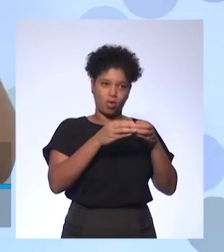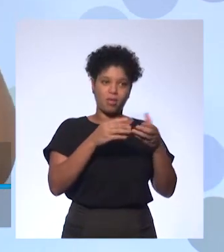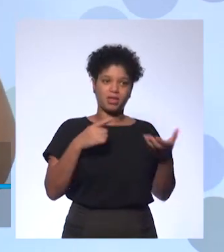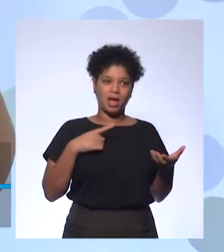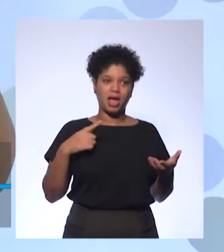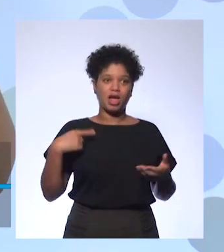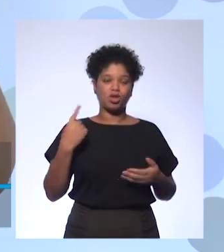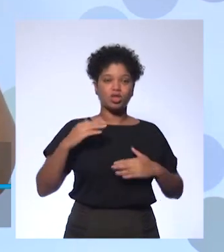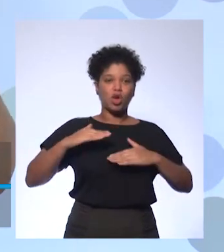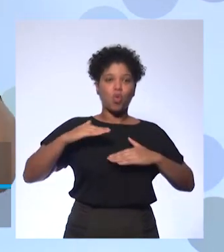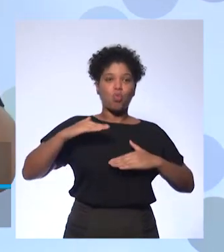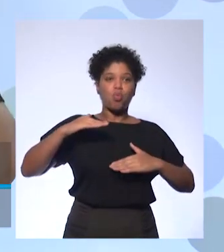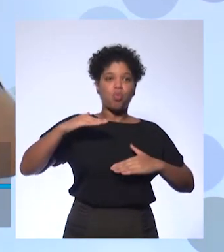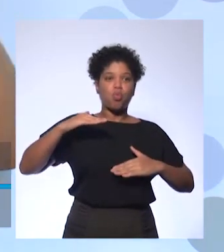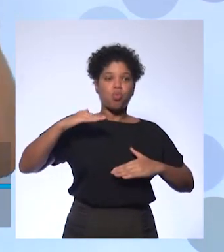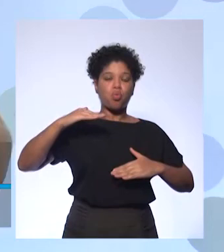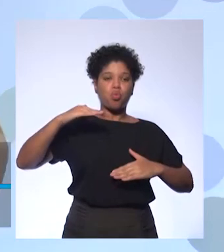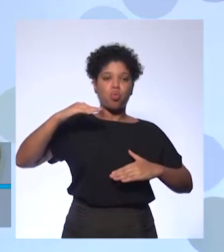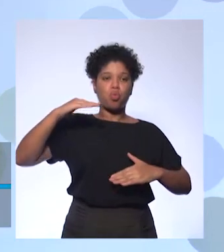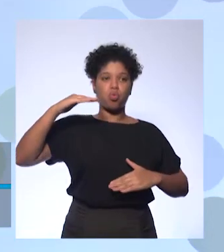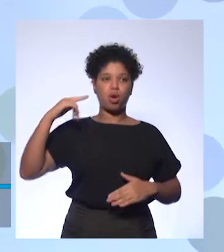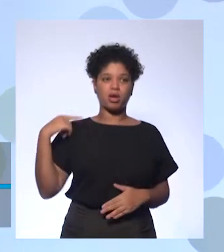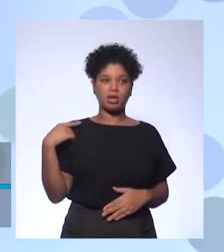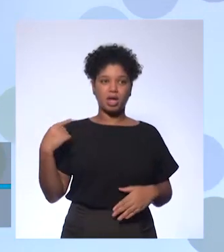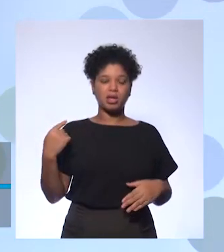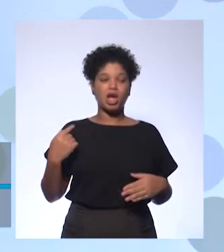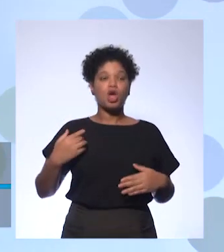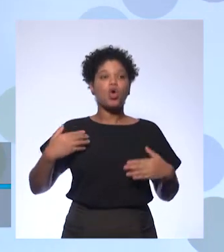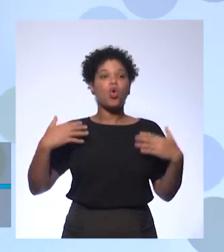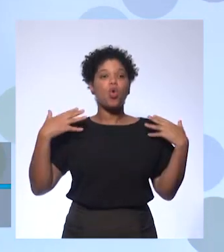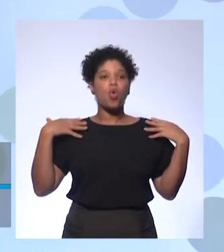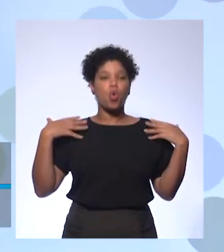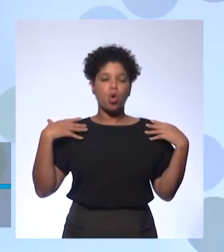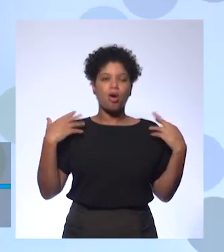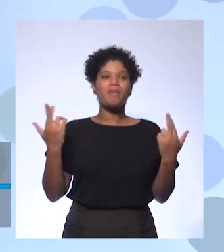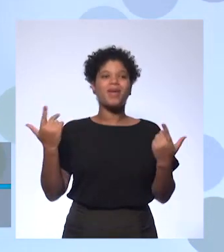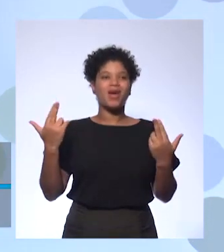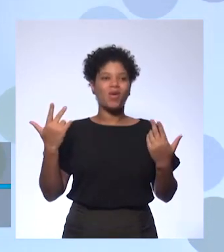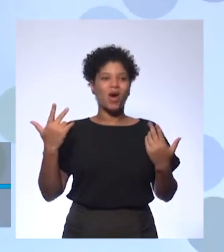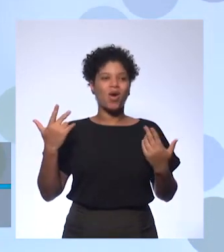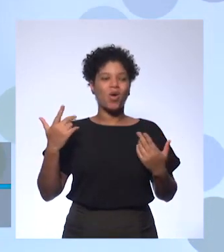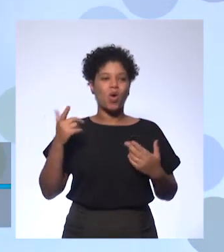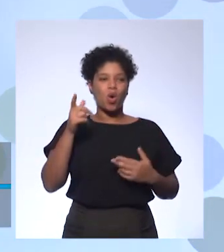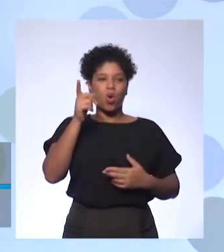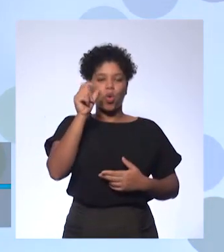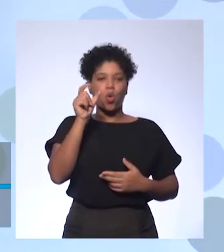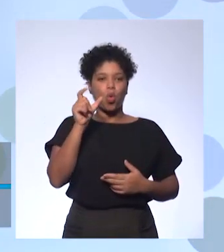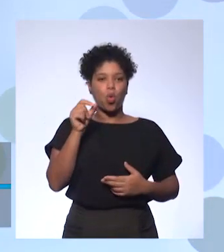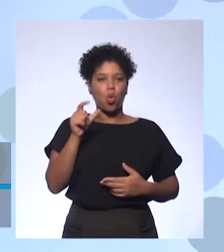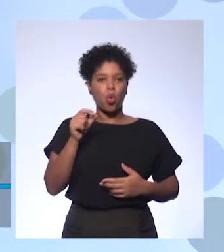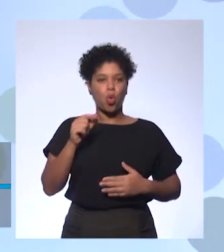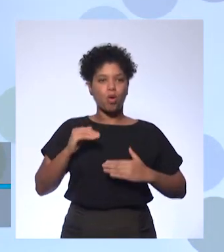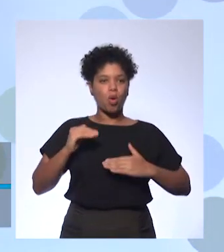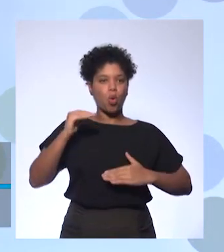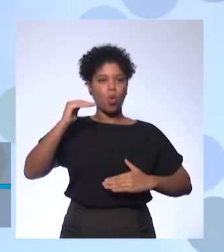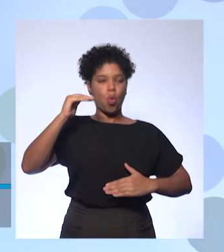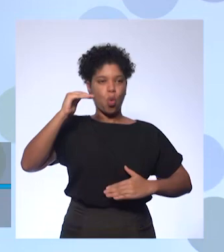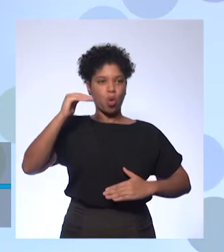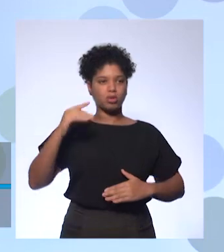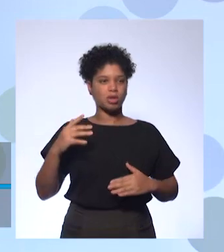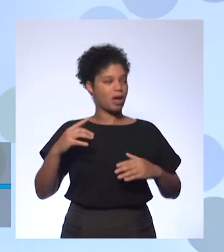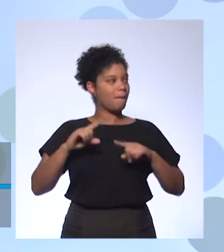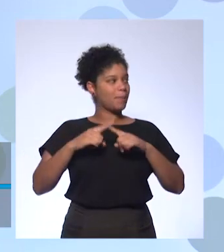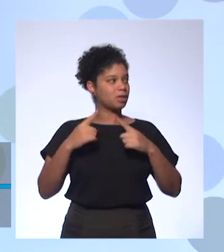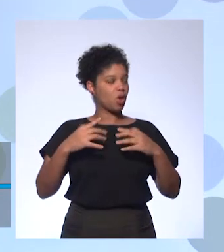gente vai crescendo e o esqueleto vai acompanhando. Nesse caso, né, como você tem ali, como se fosse realmente uma